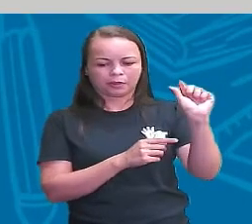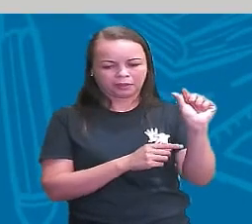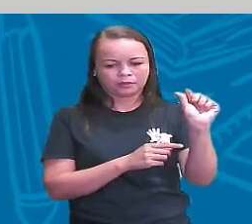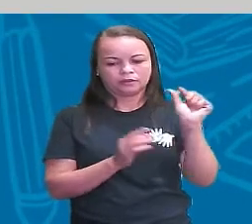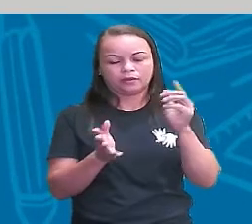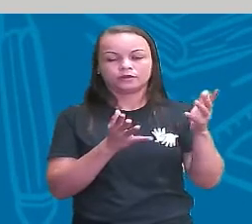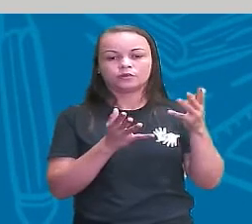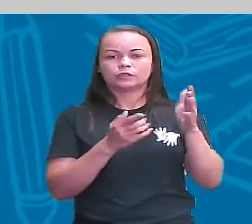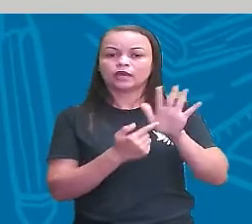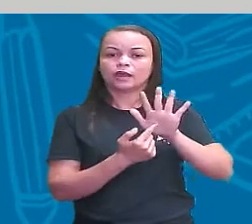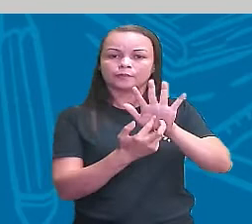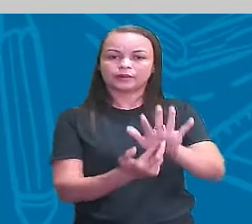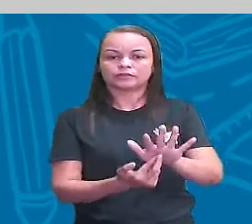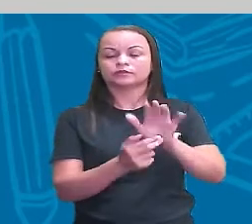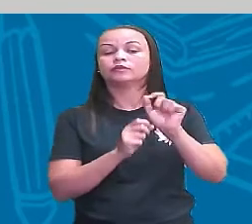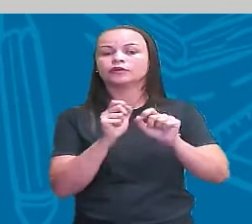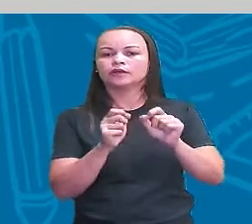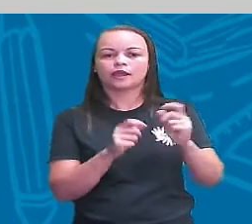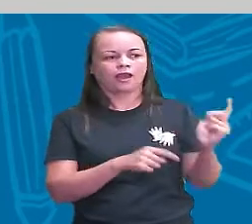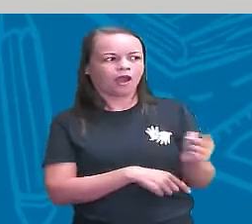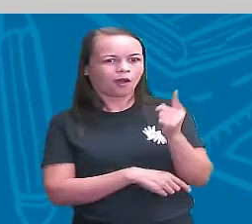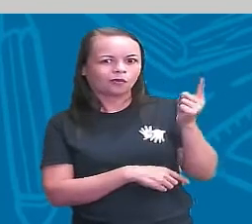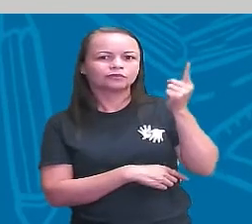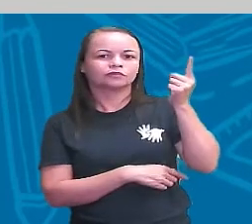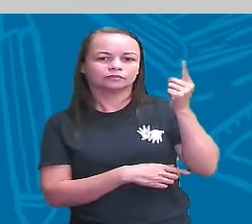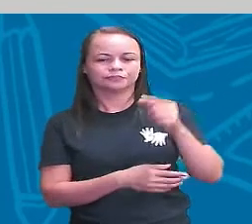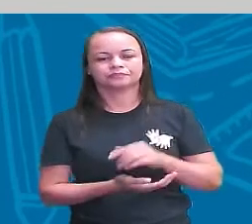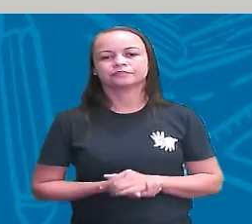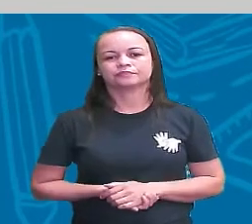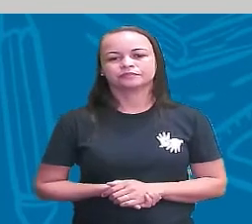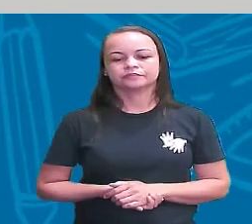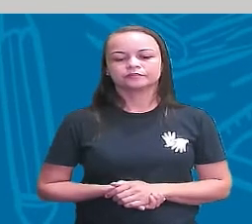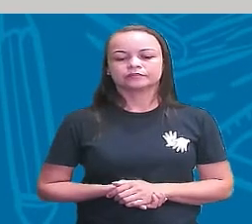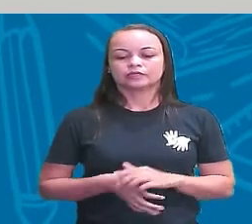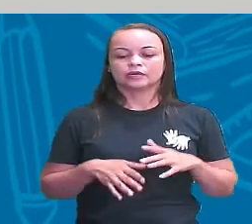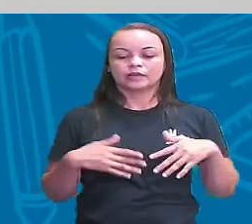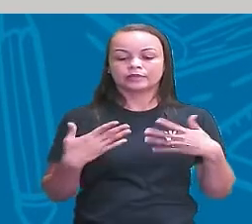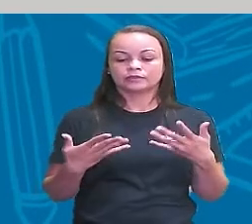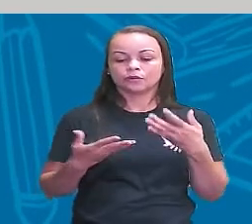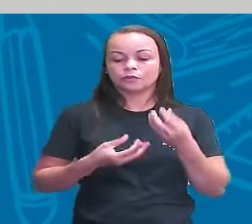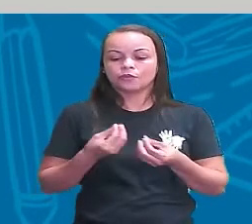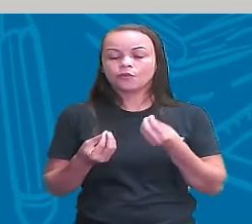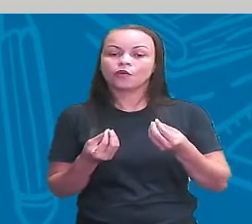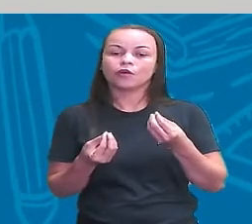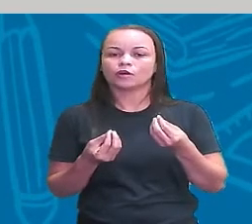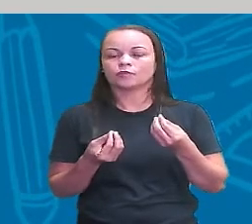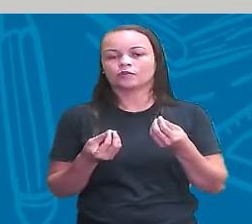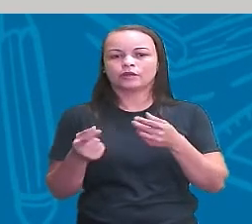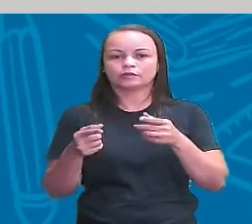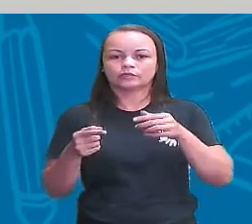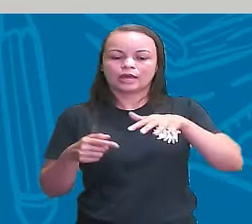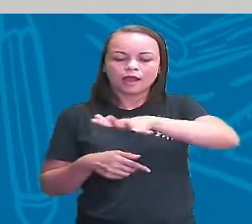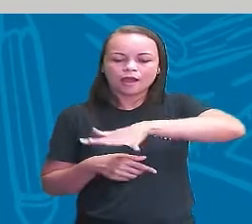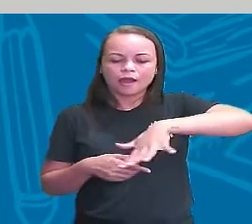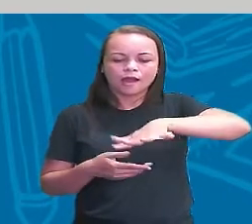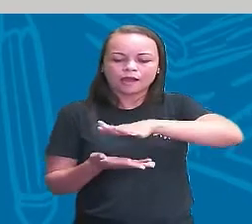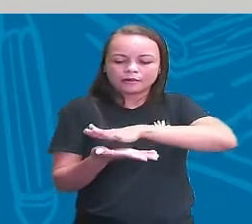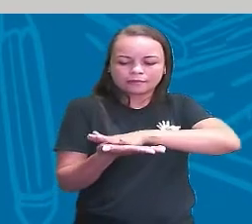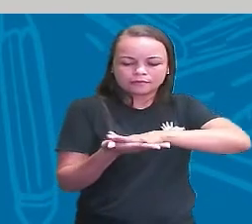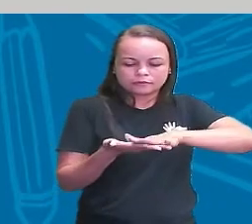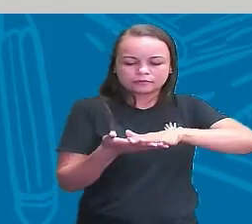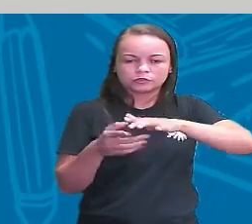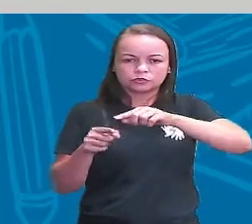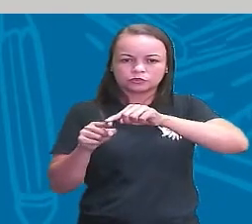está representando quem? A altura, tá? Então, ó, como é que eu faço para medir a área de um triângulo?